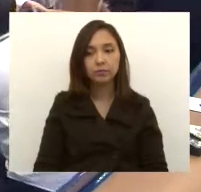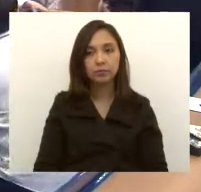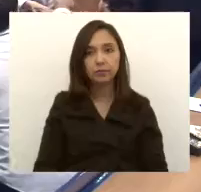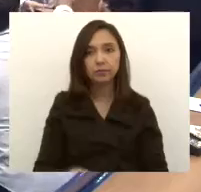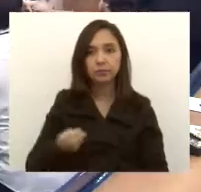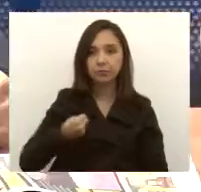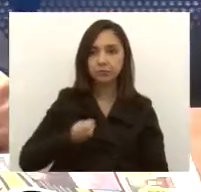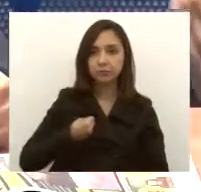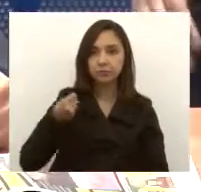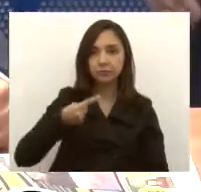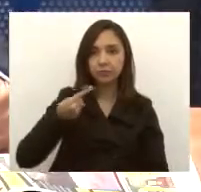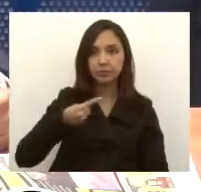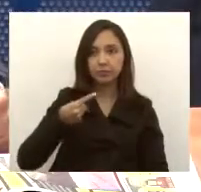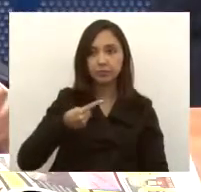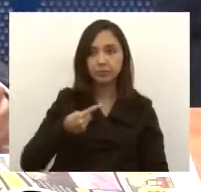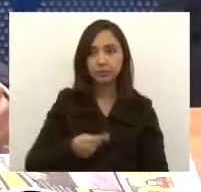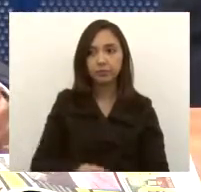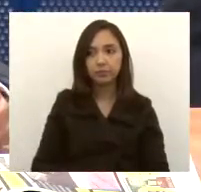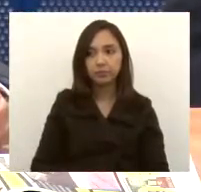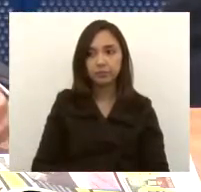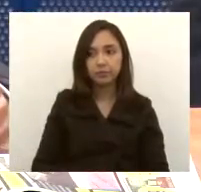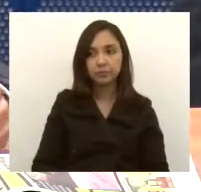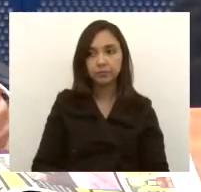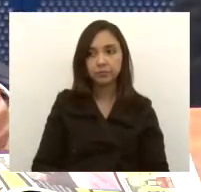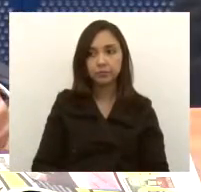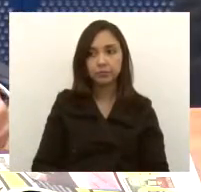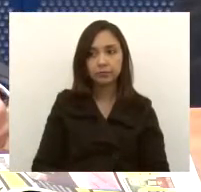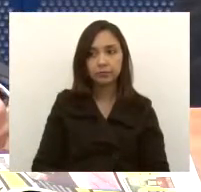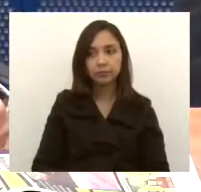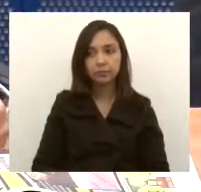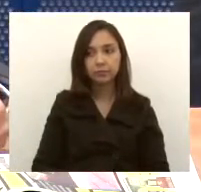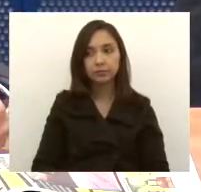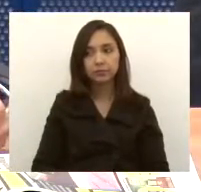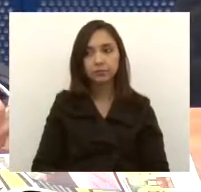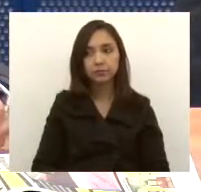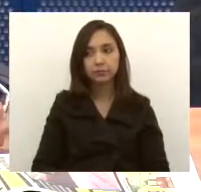Item primeiro ao senhor secretário para a leitura.